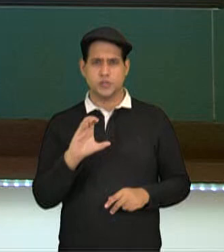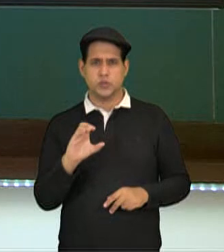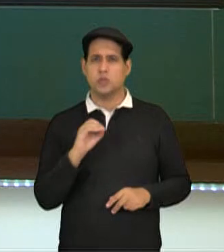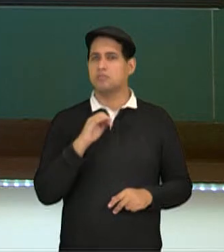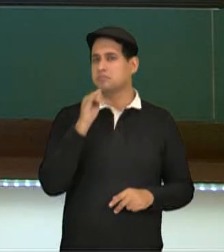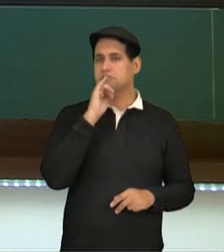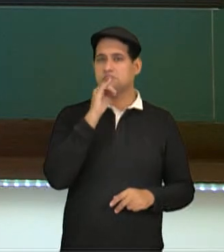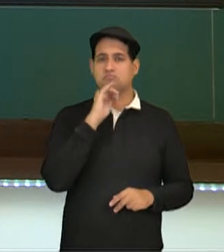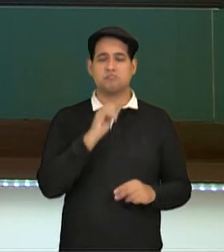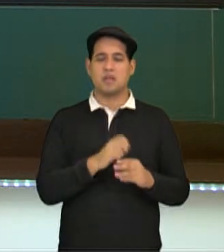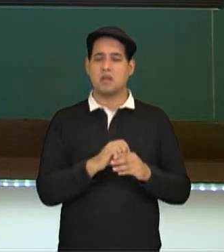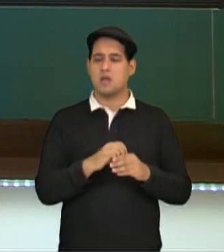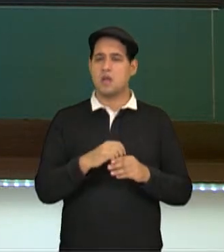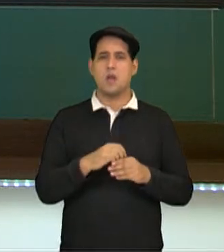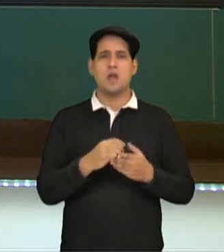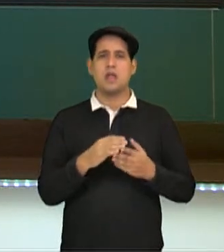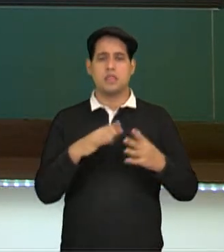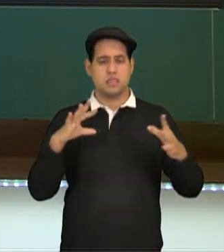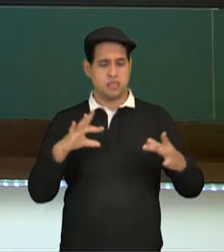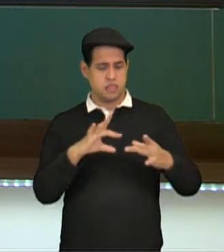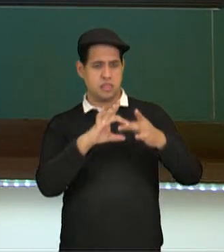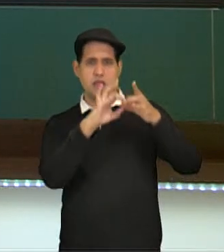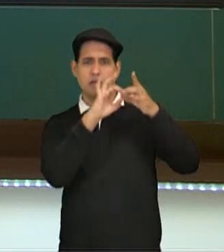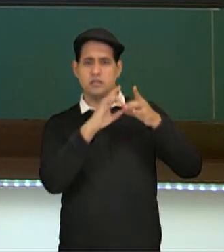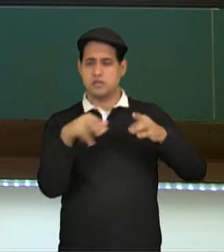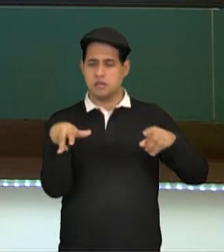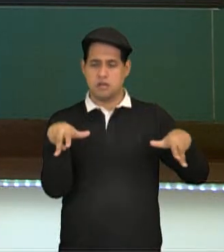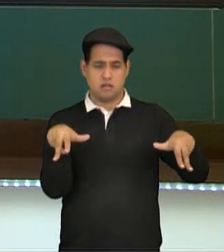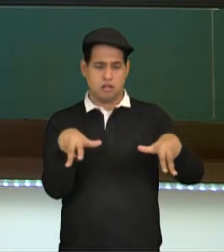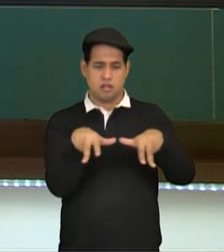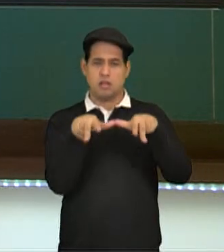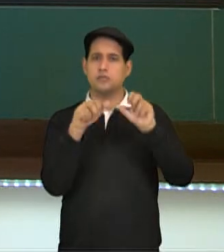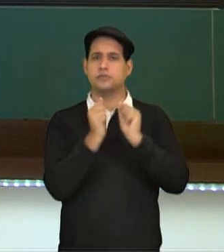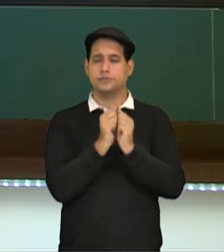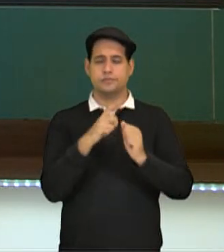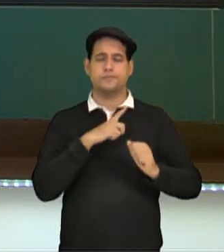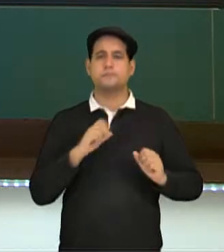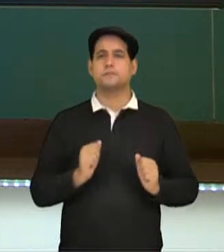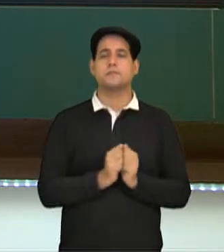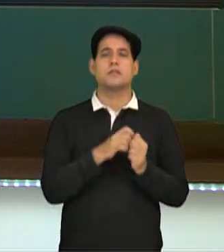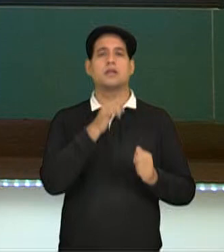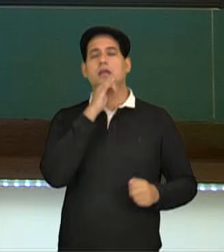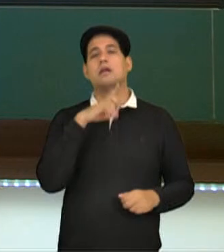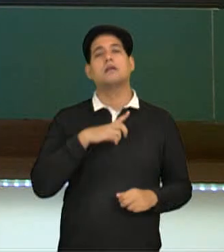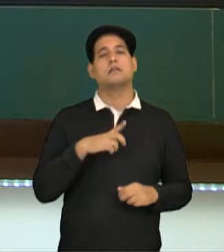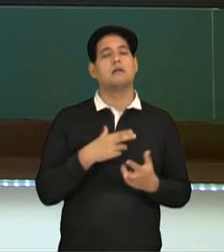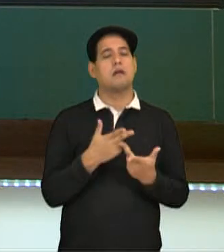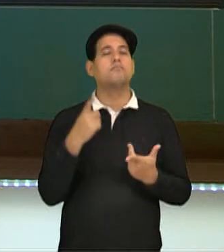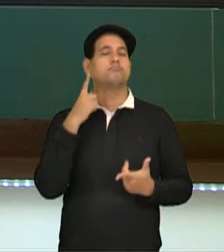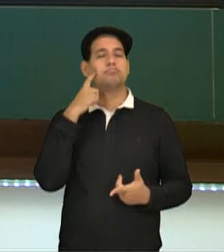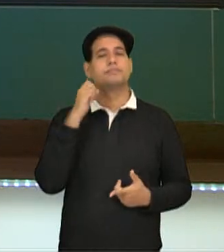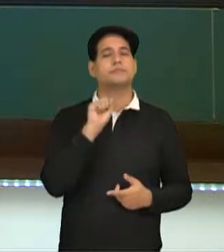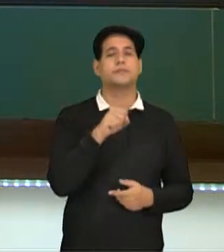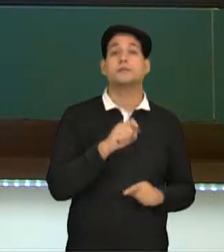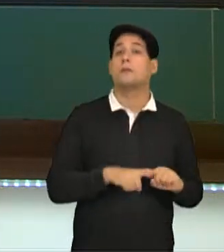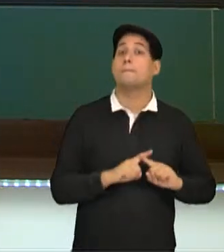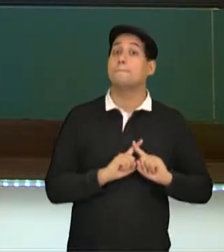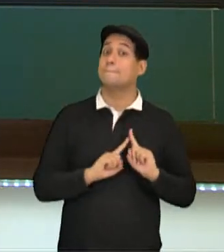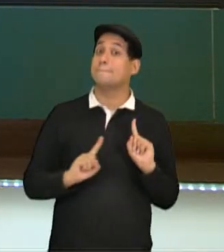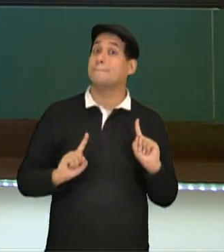multimodal, porque é constituído aí de vários outros gêneros inseridos dentro dele. Existe essa possibilidade, mas